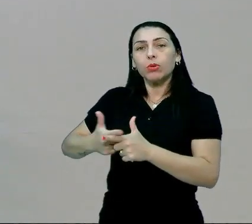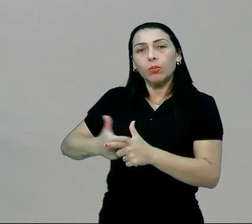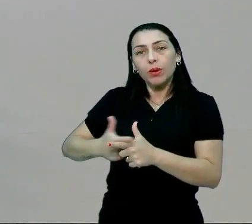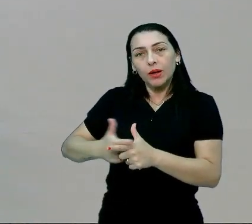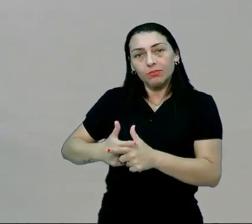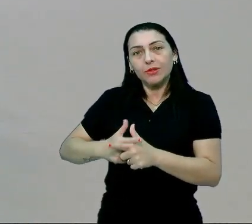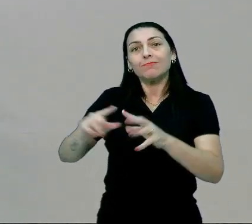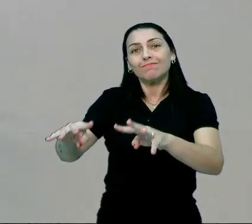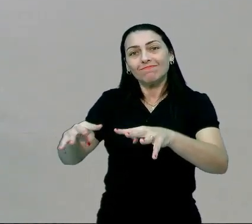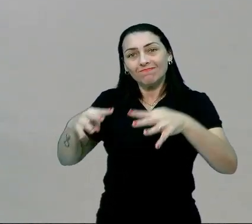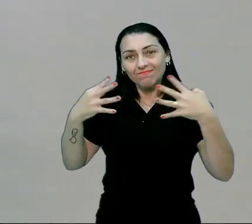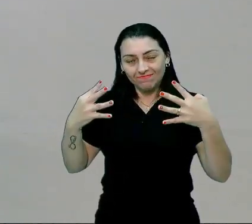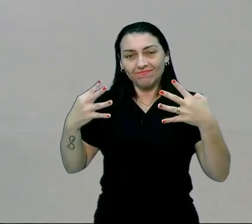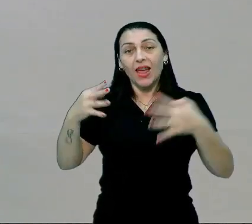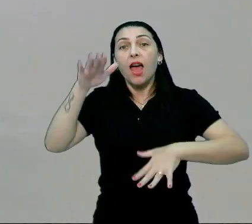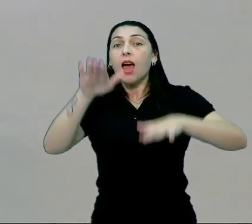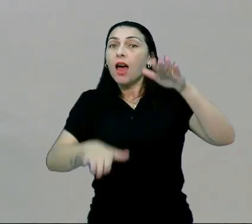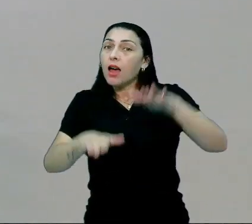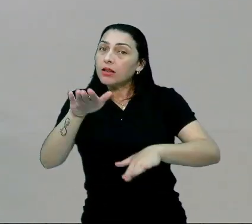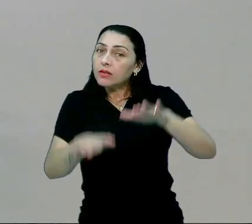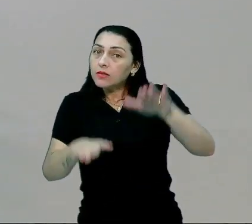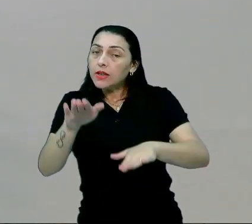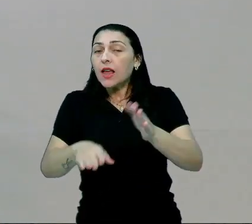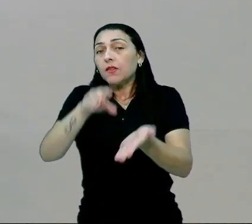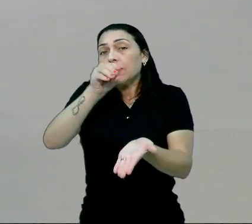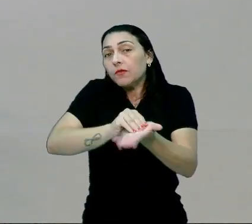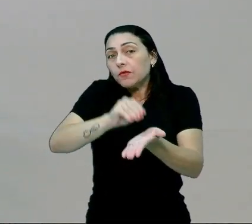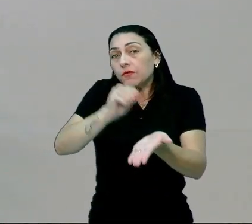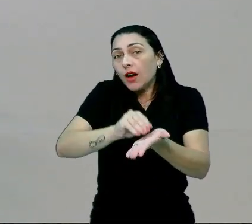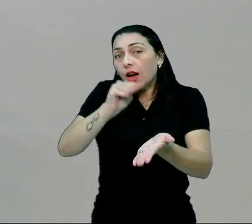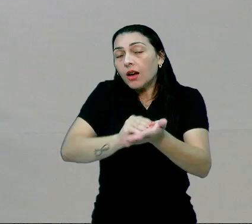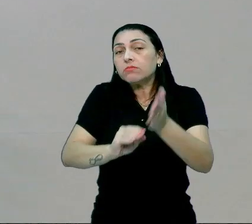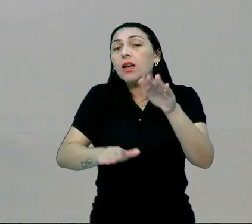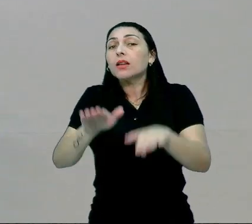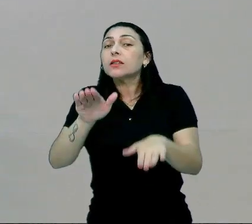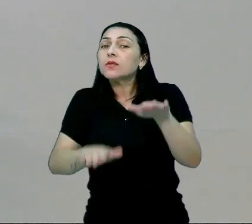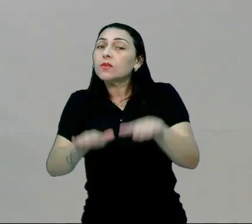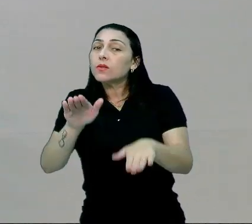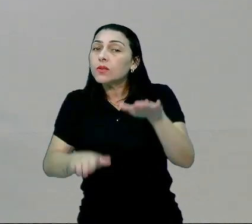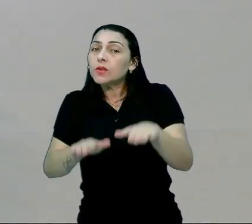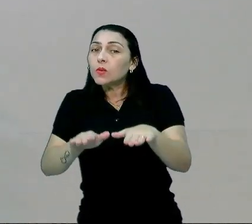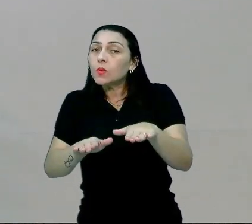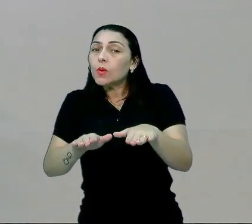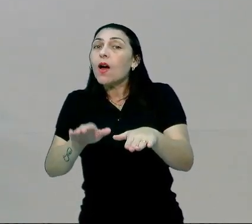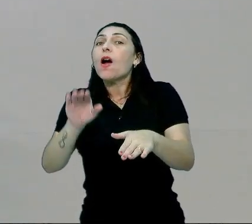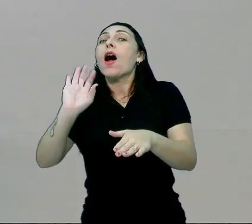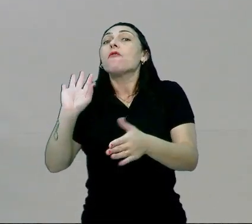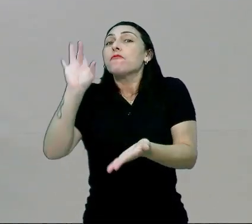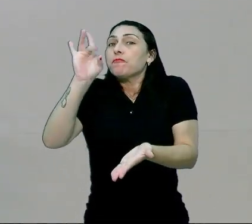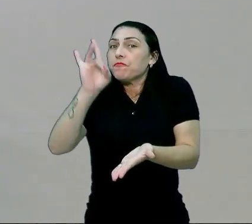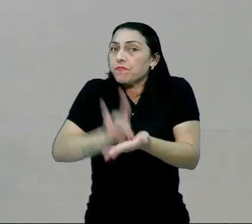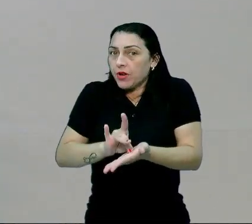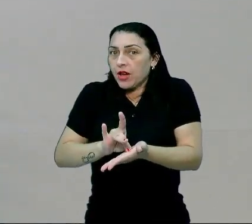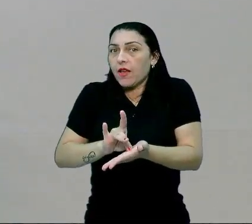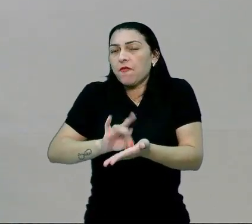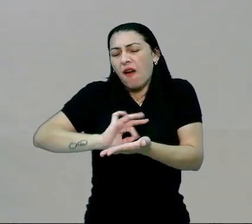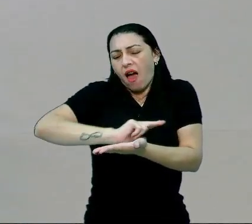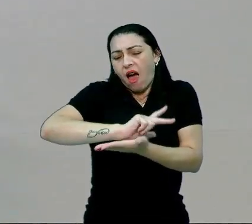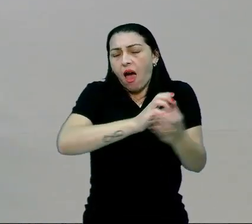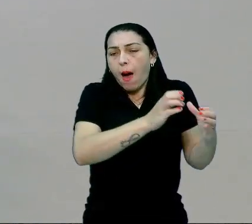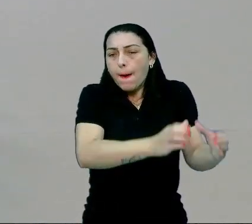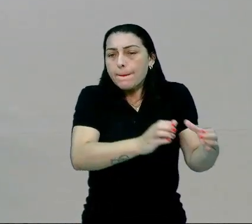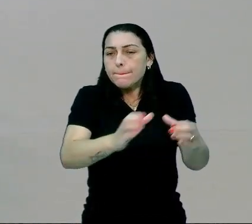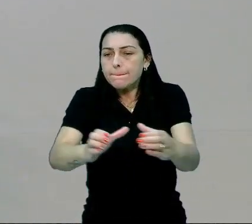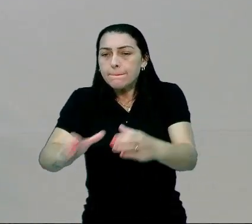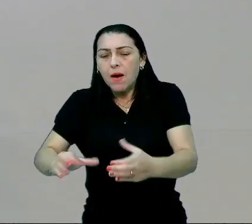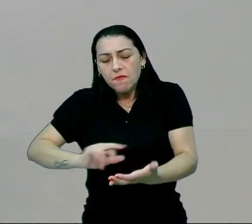chamou a atenção. Às vezes, a falta, às vezes não, uma realidade de muitos bairros